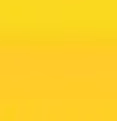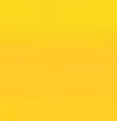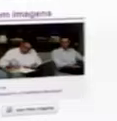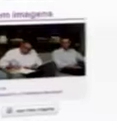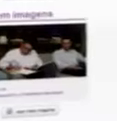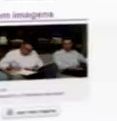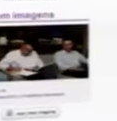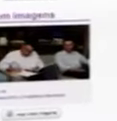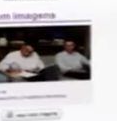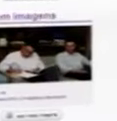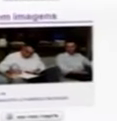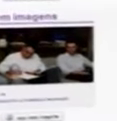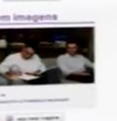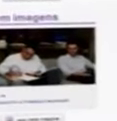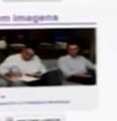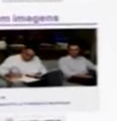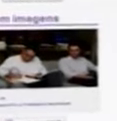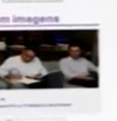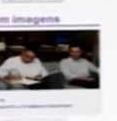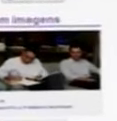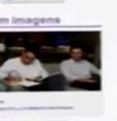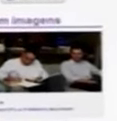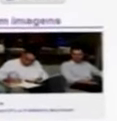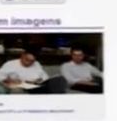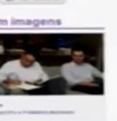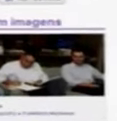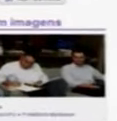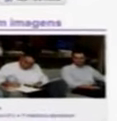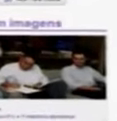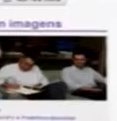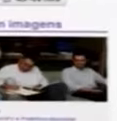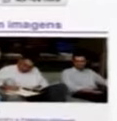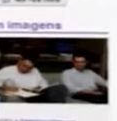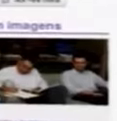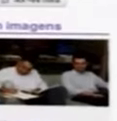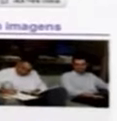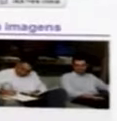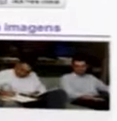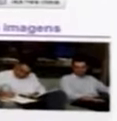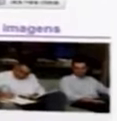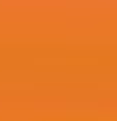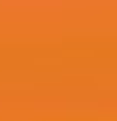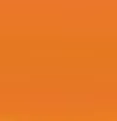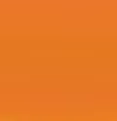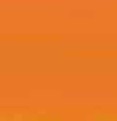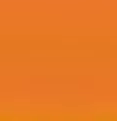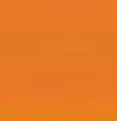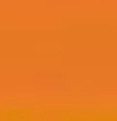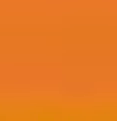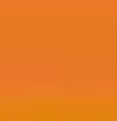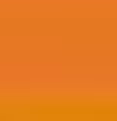Comunica.ufo.br, o portal de comunicação da Universidade Federal de Uberlândia. Comunica.ufo.